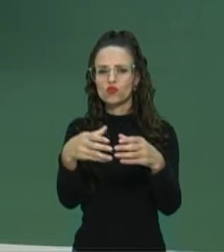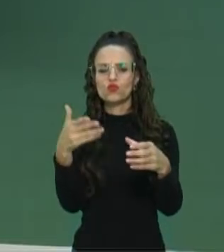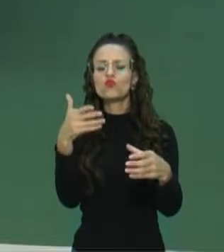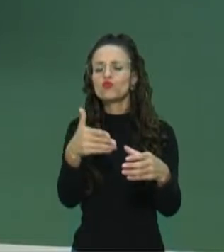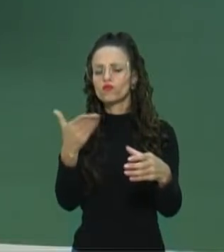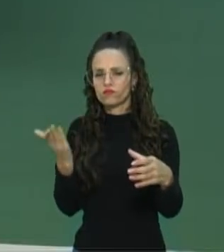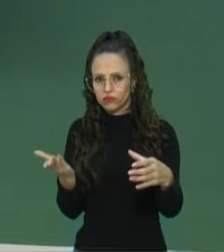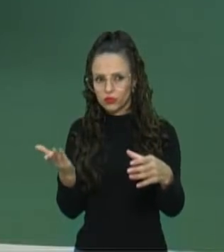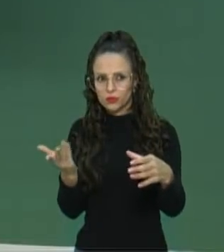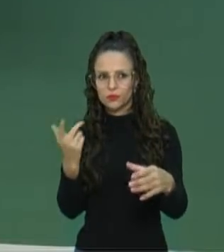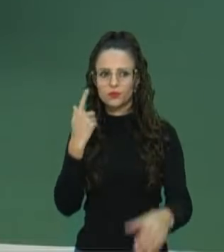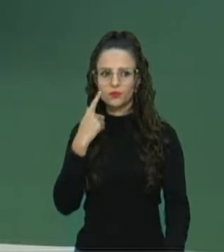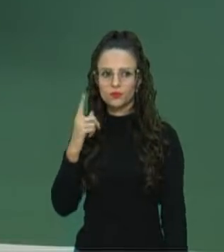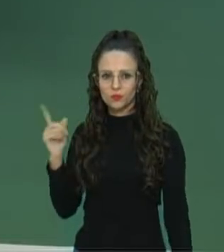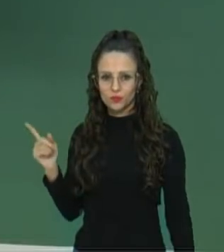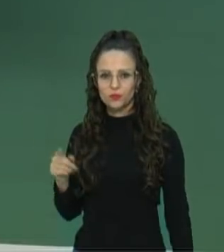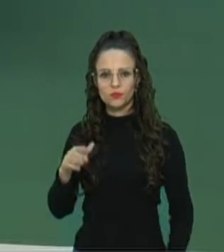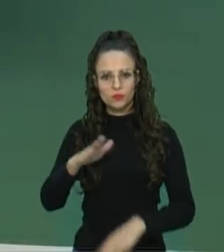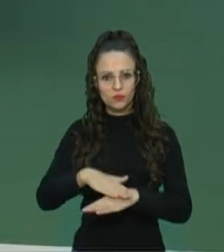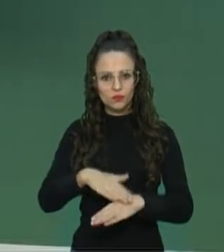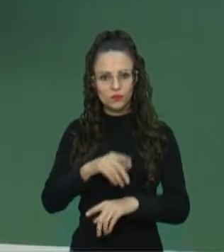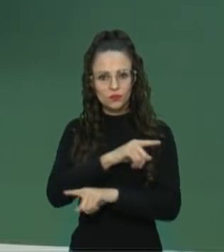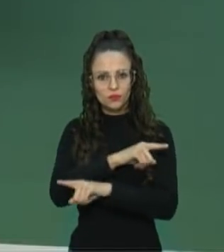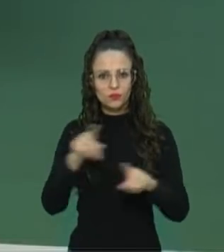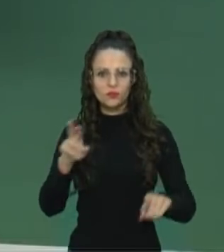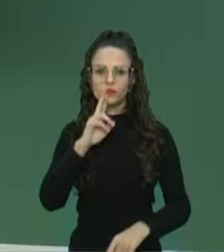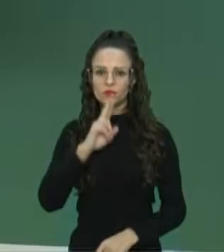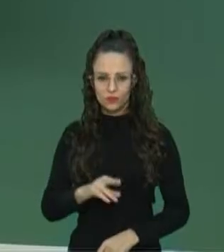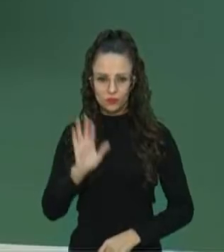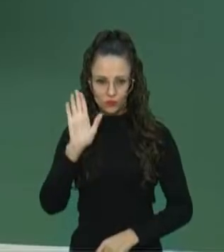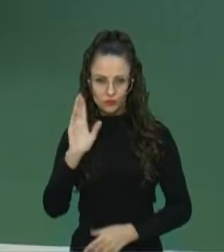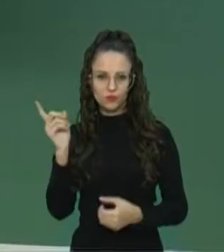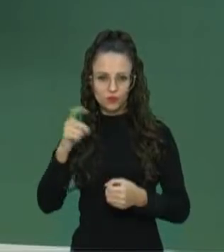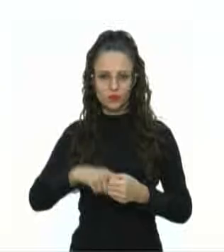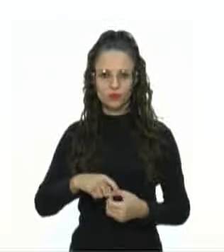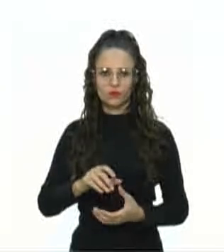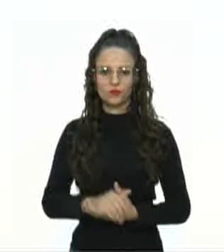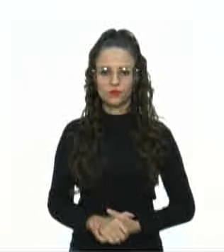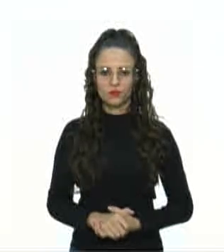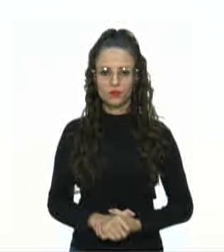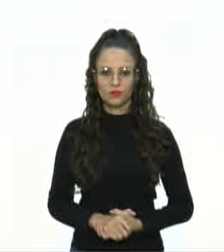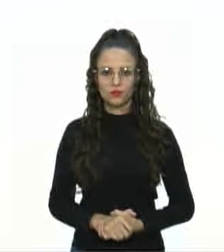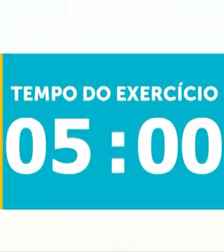que retrata a que categoria ele pertence. Vamos ter um tempinho para realizar essa atividade, já voltamos.